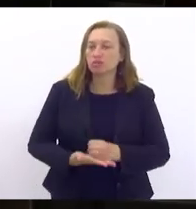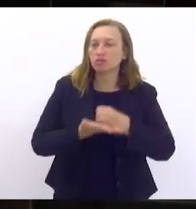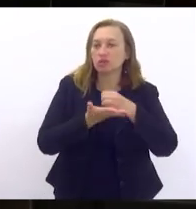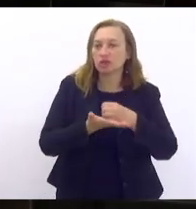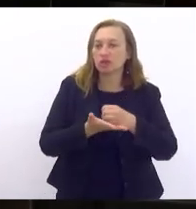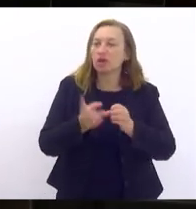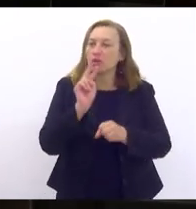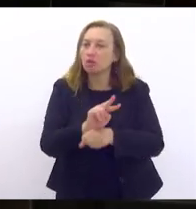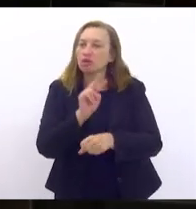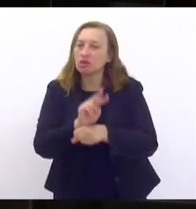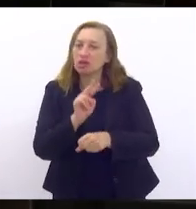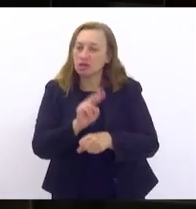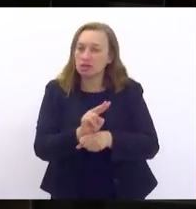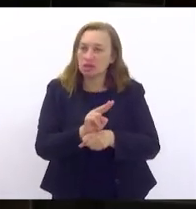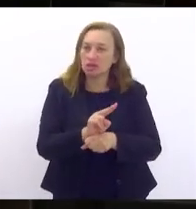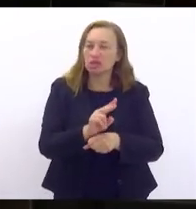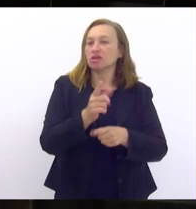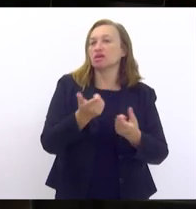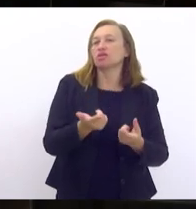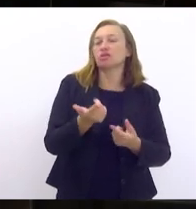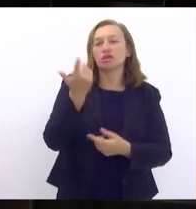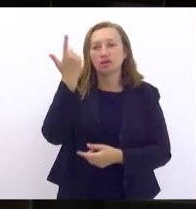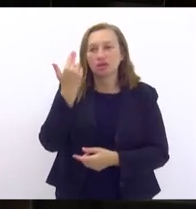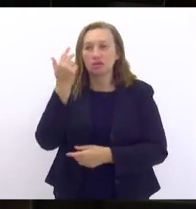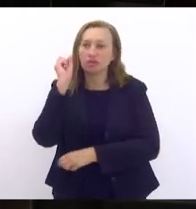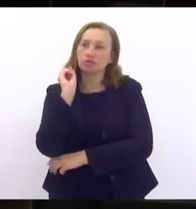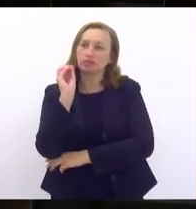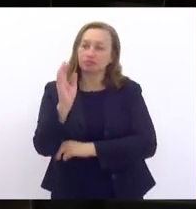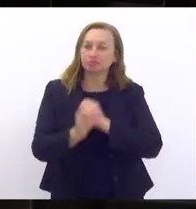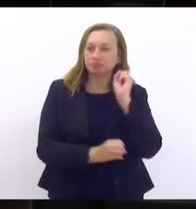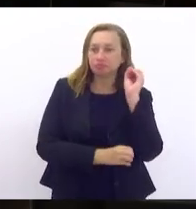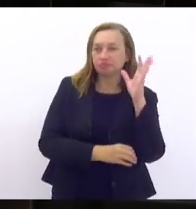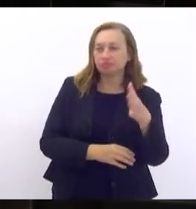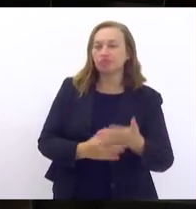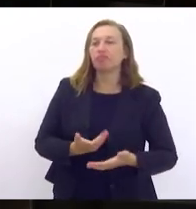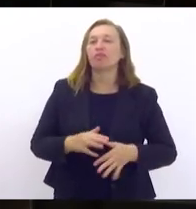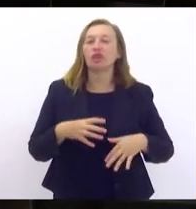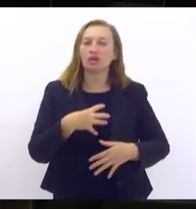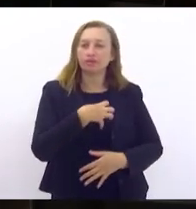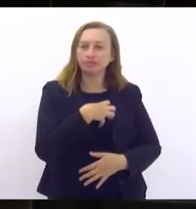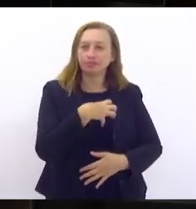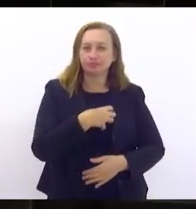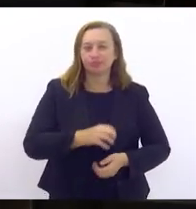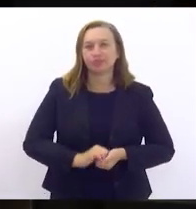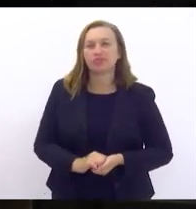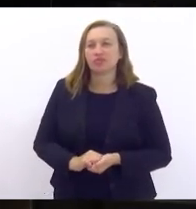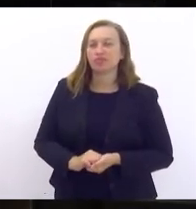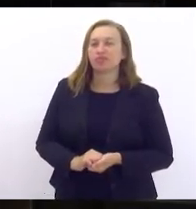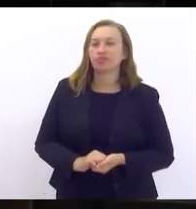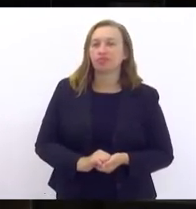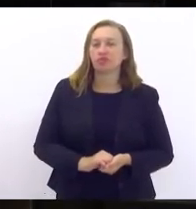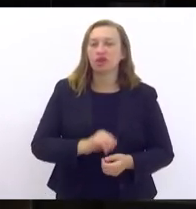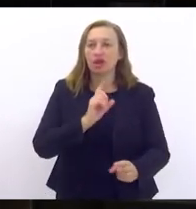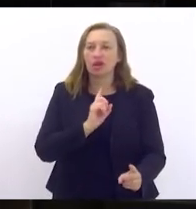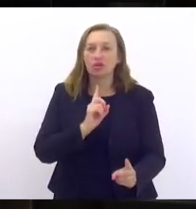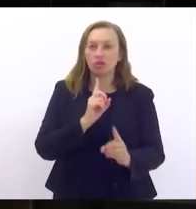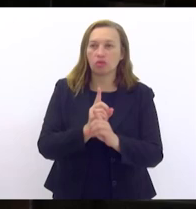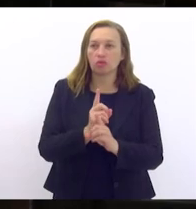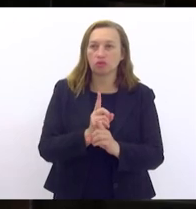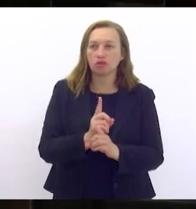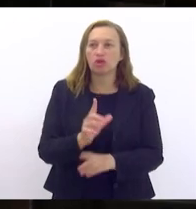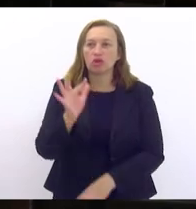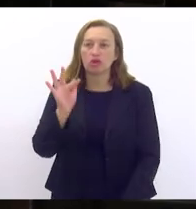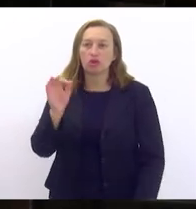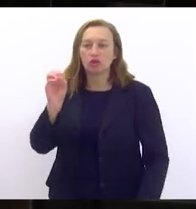e promover o desenvolvimento estratégico do Estado nesse sentido a realização desse encontro através do